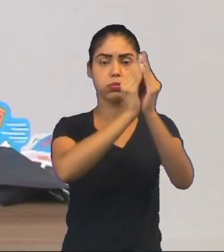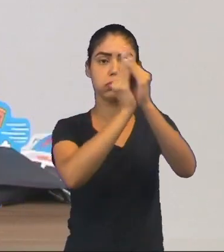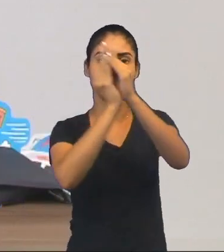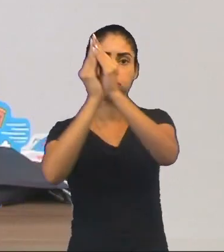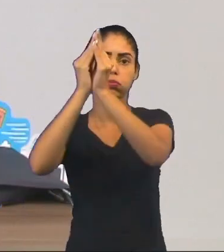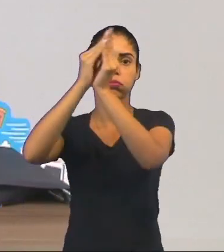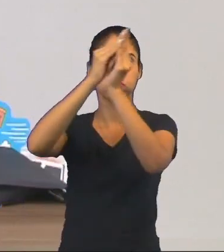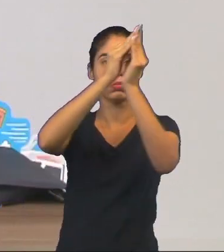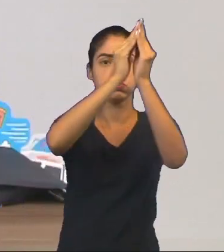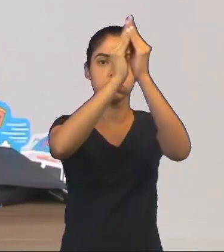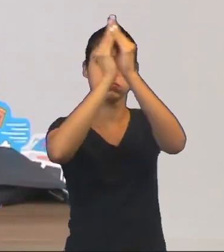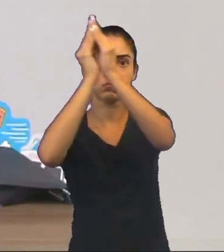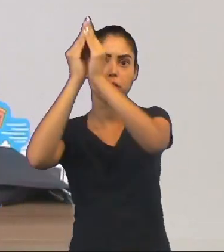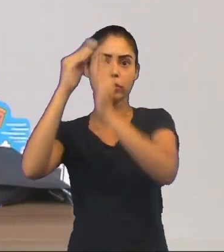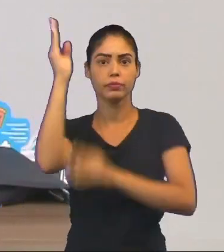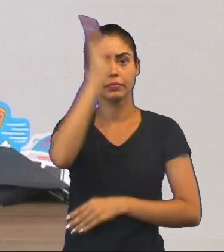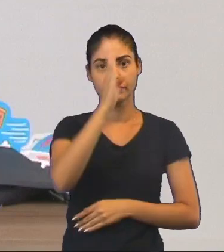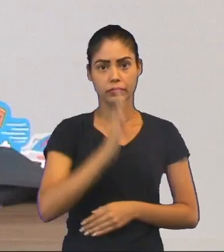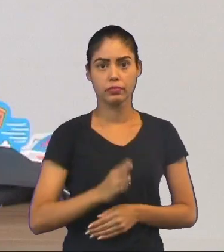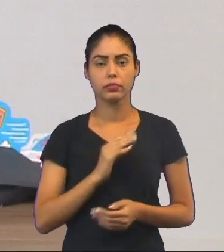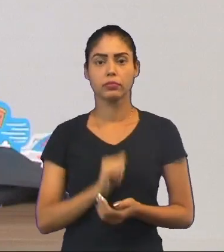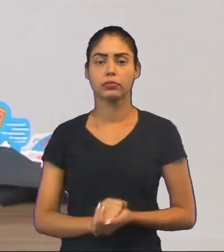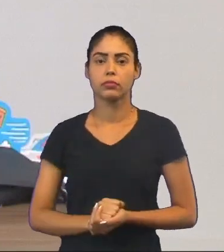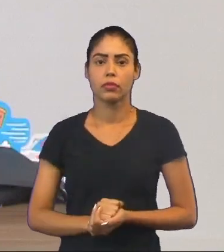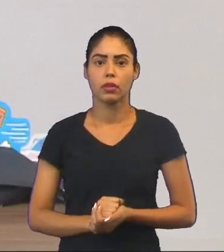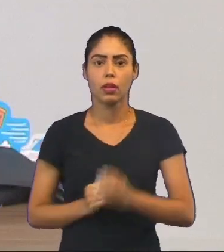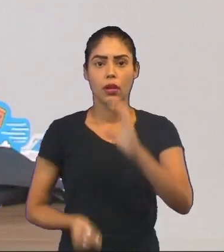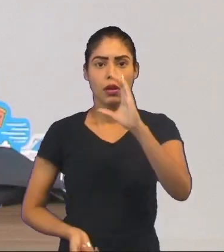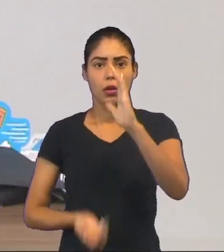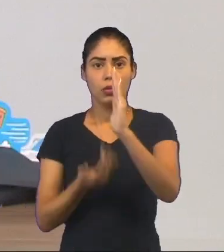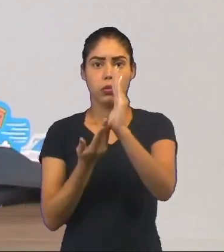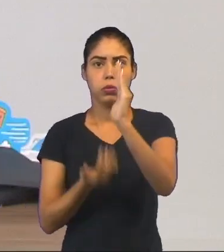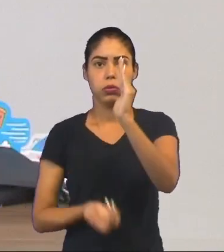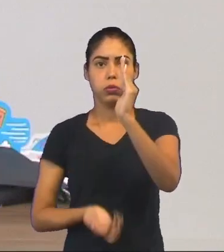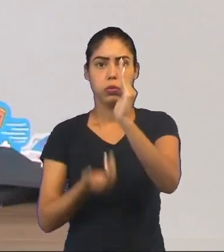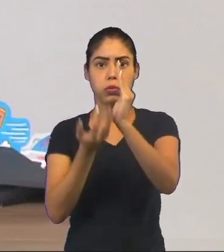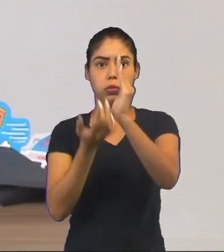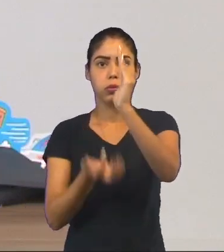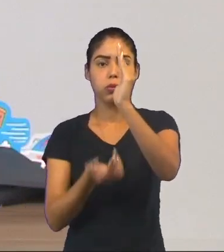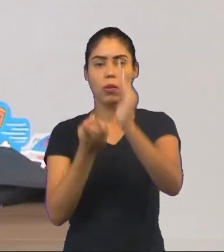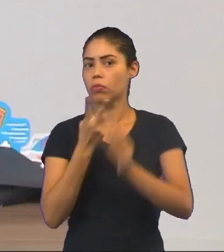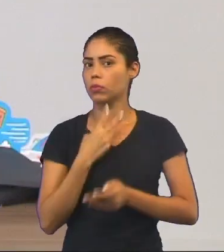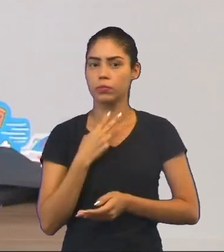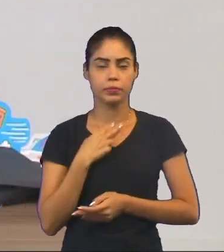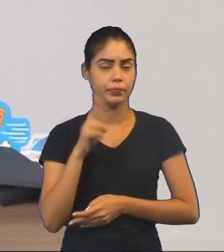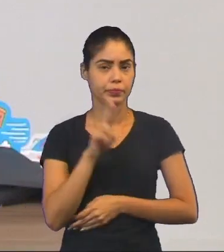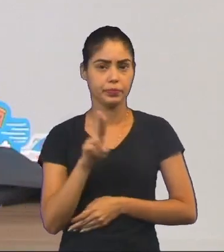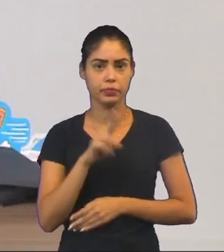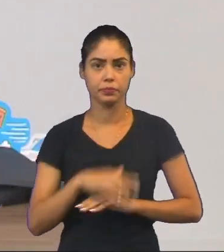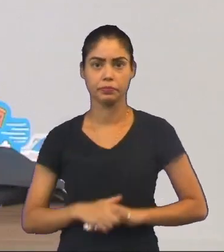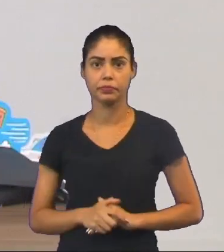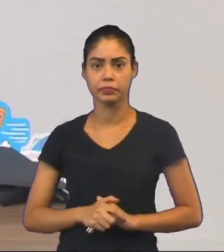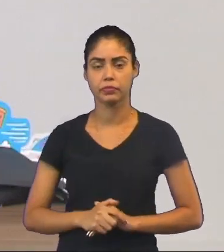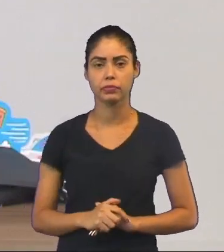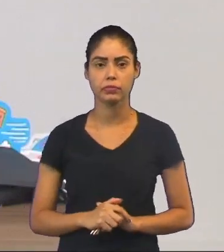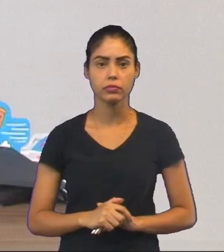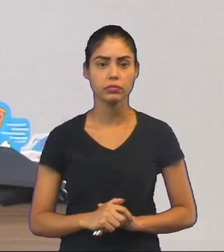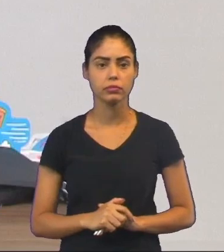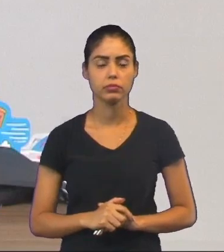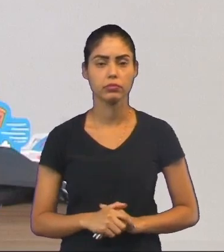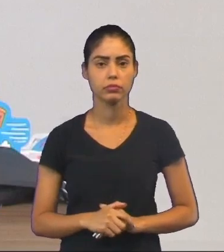outros países. No Brasil, o balão a gás para transportar pessoas não é muito utilizado, certo?